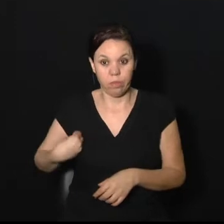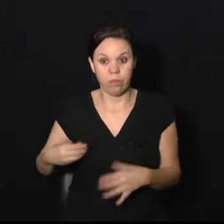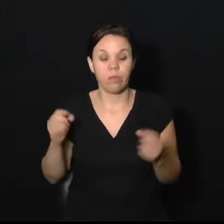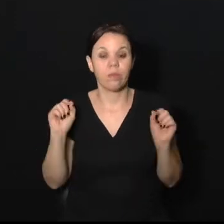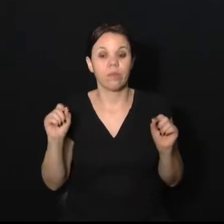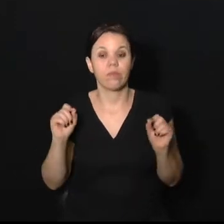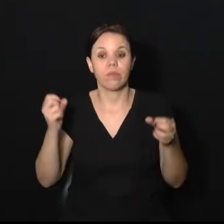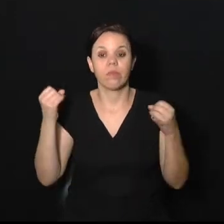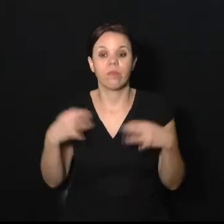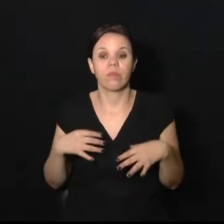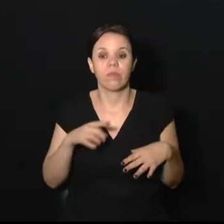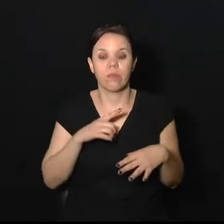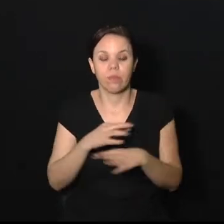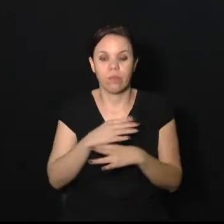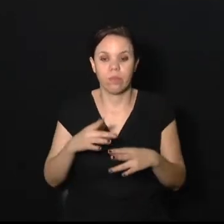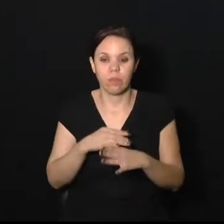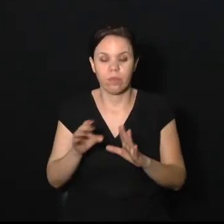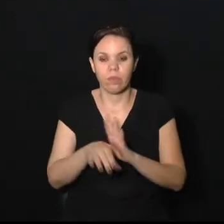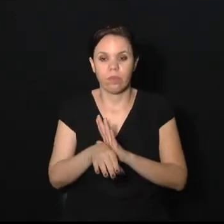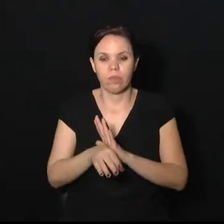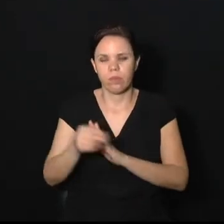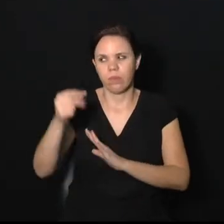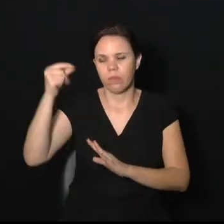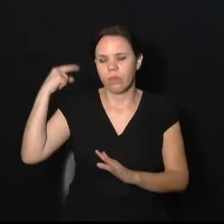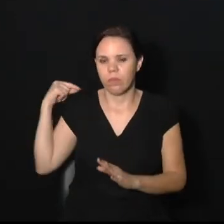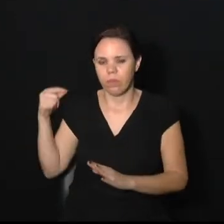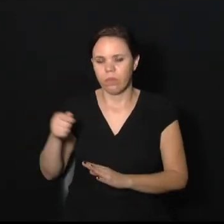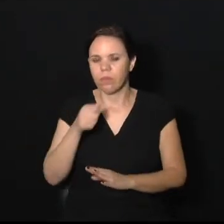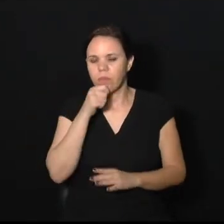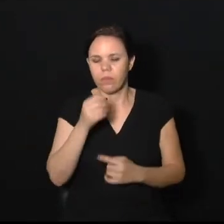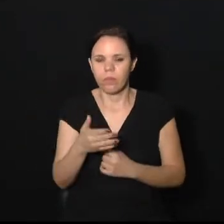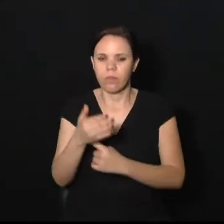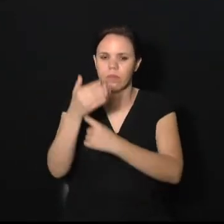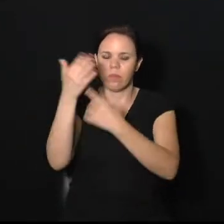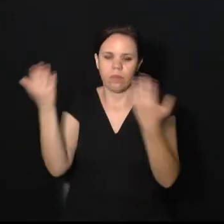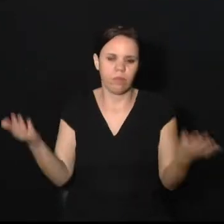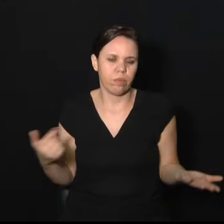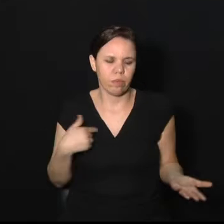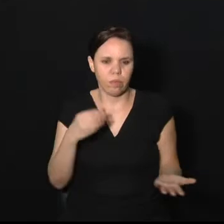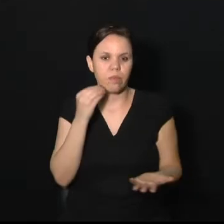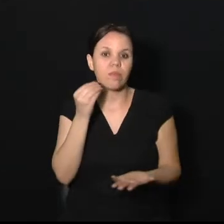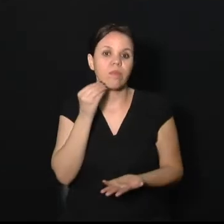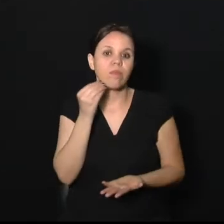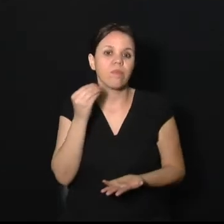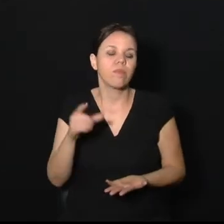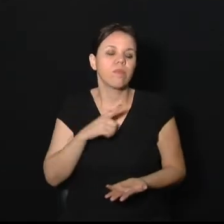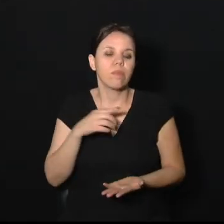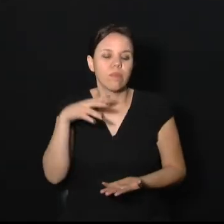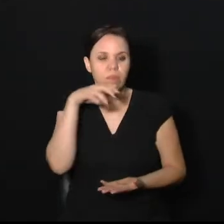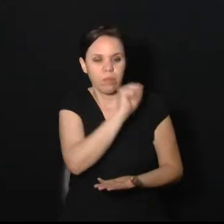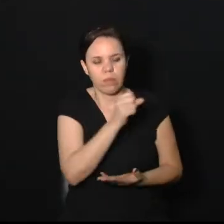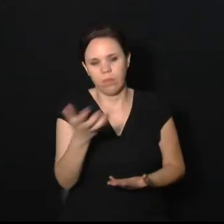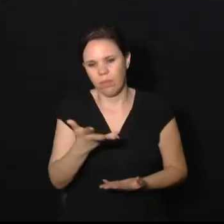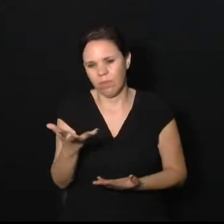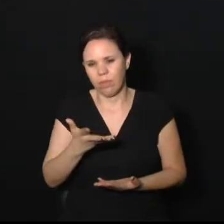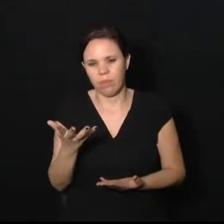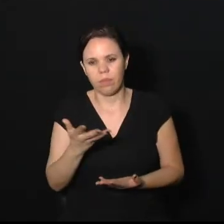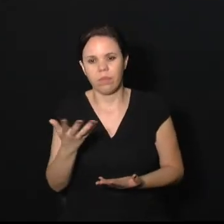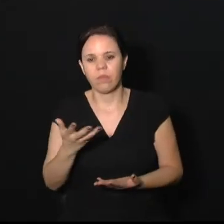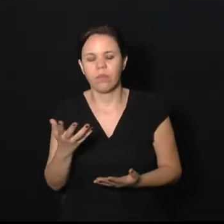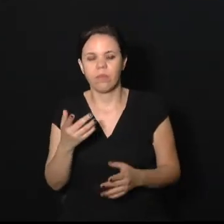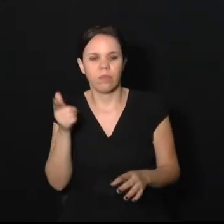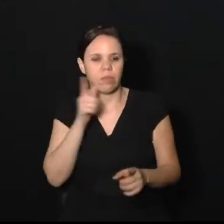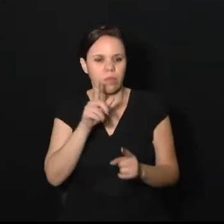por mais que são cidades que estão trabalhando no conceito há muito tempo, a tecnologia nos dá a chance da gente ser mais rápido em relação a alcançar